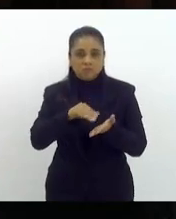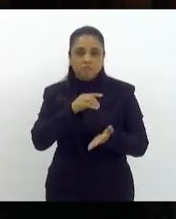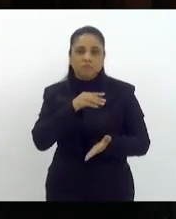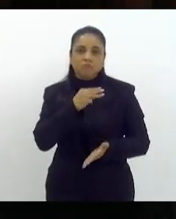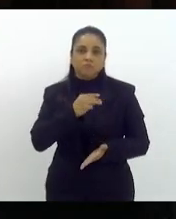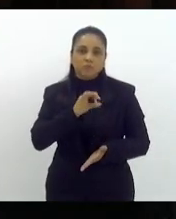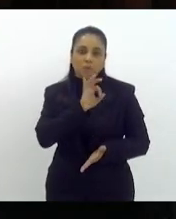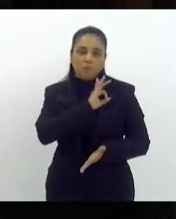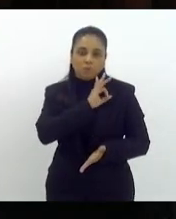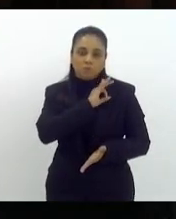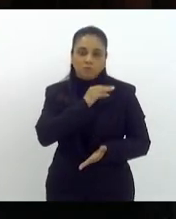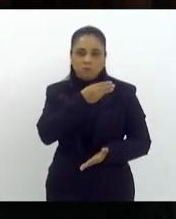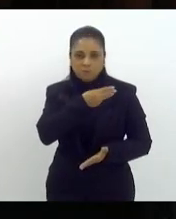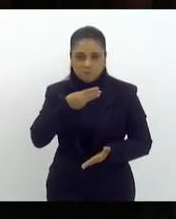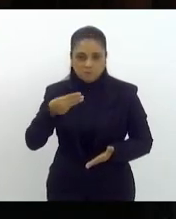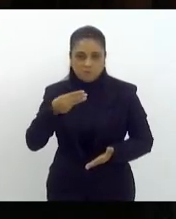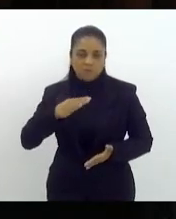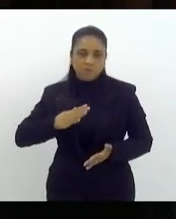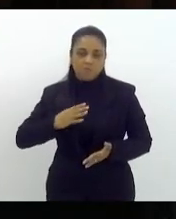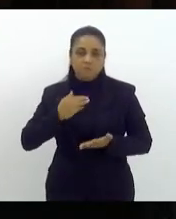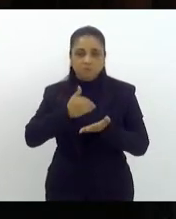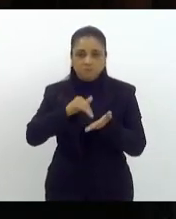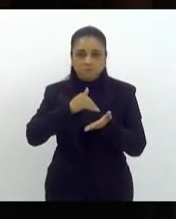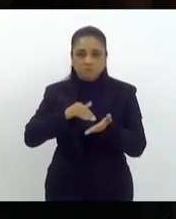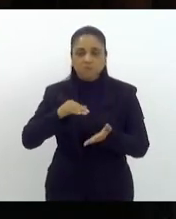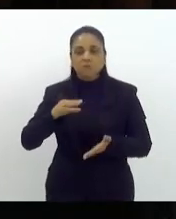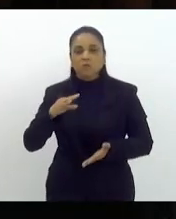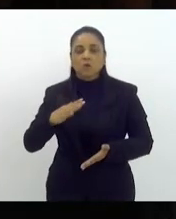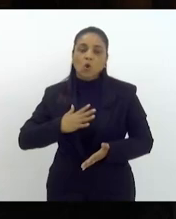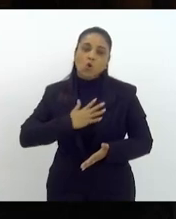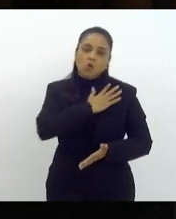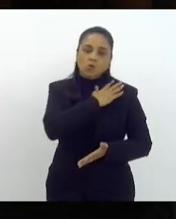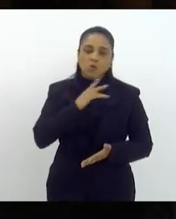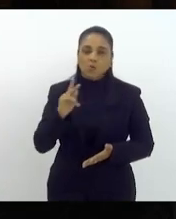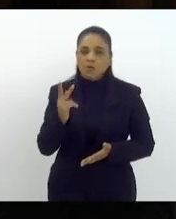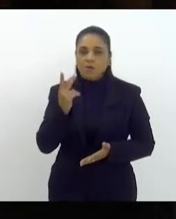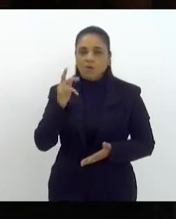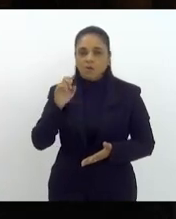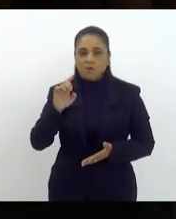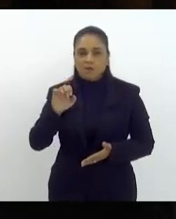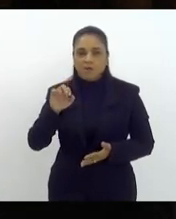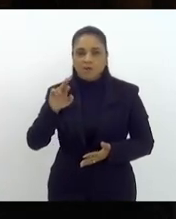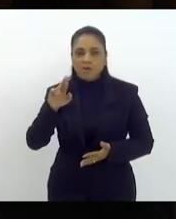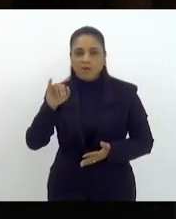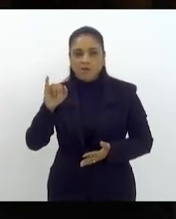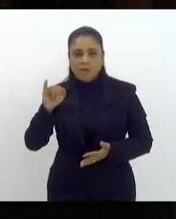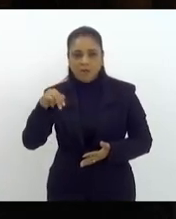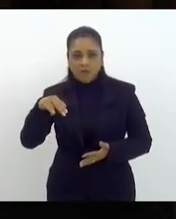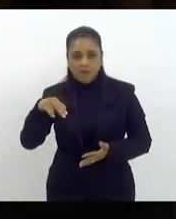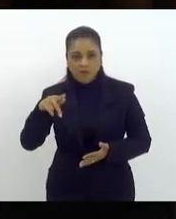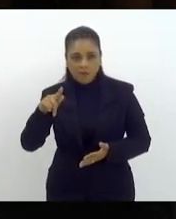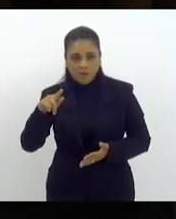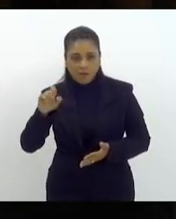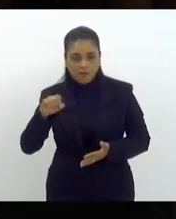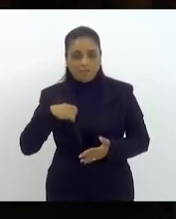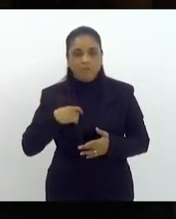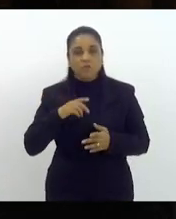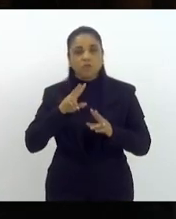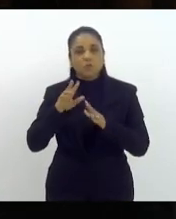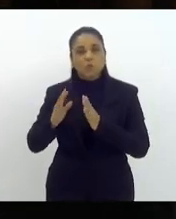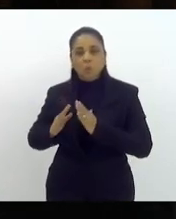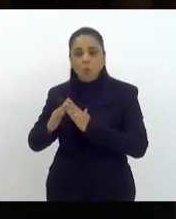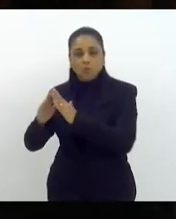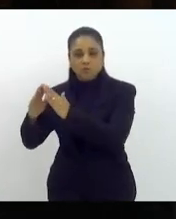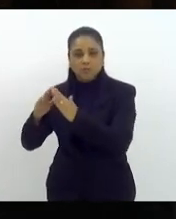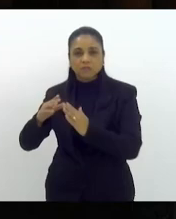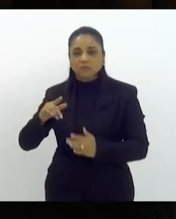o secretário Coronel Henrique tem uma comunidade chamada trio de ouro que hoje vive